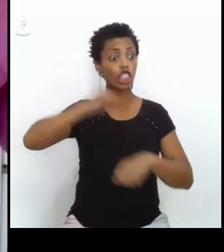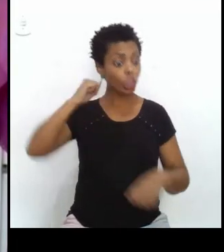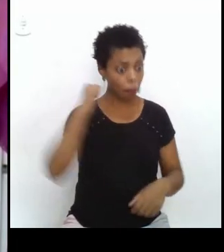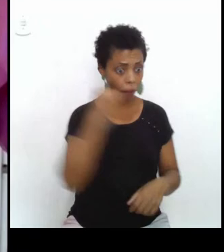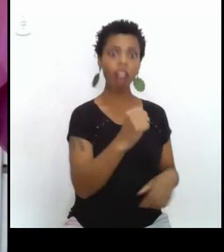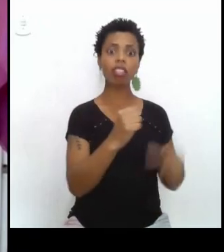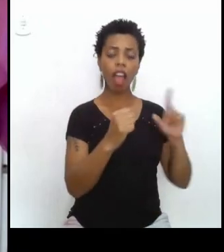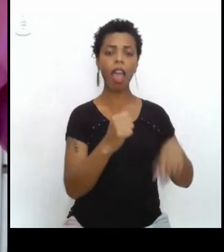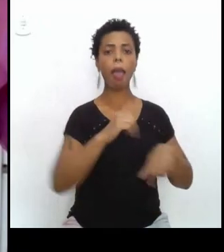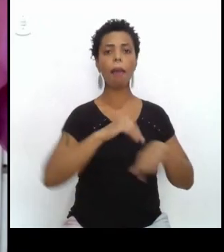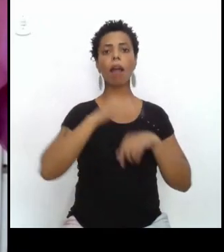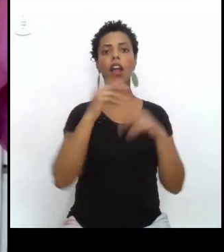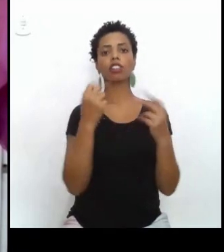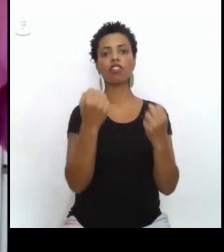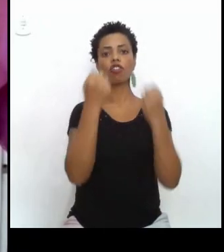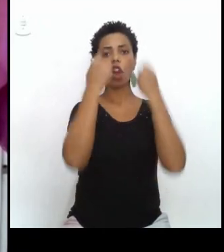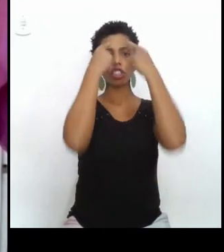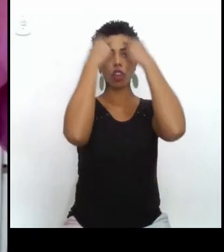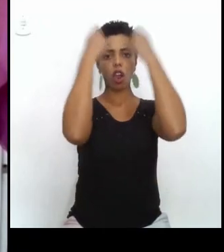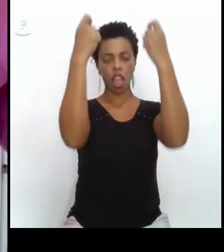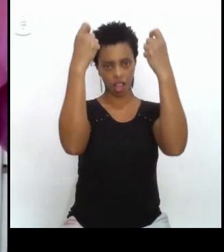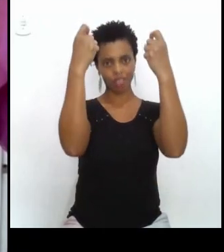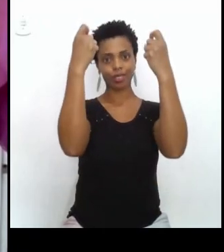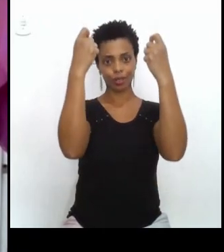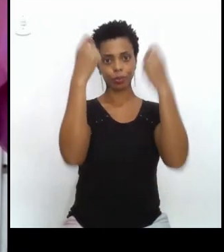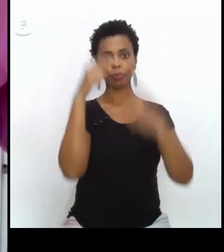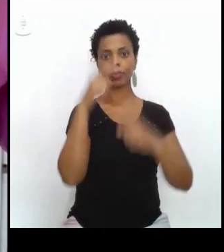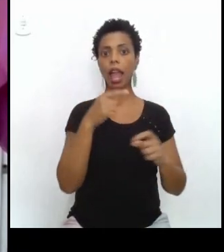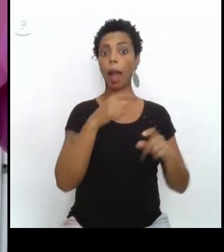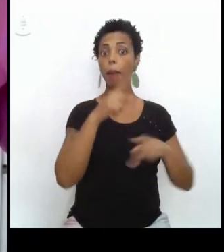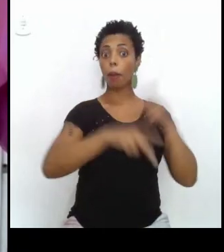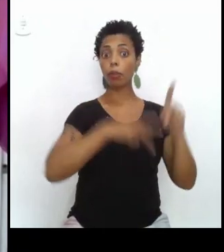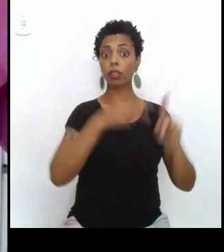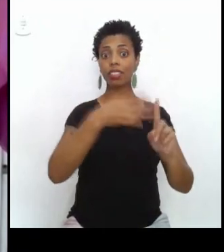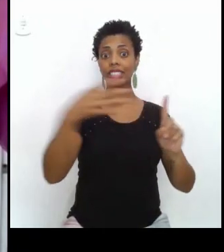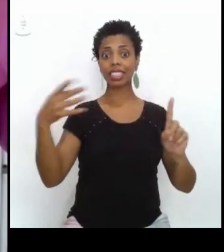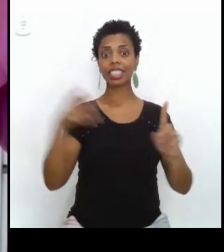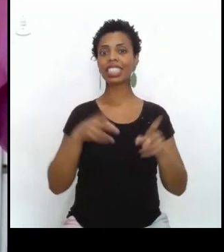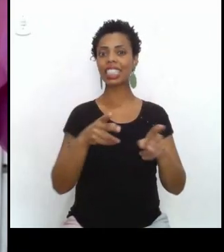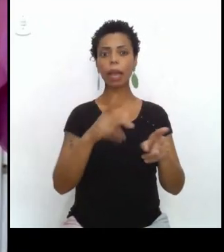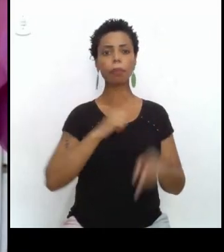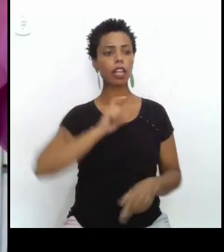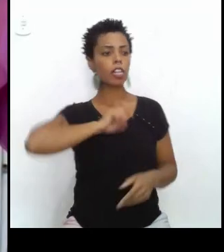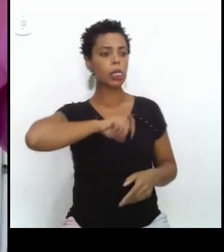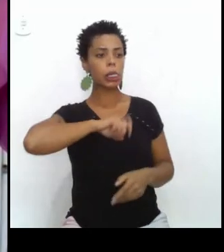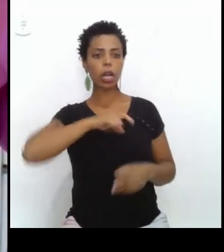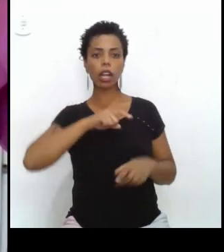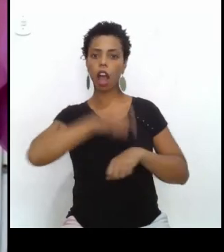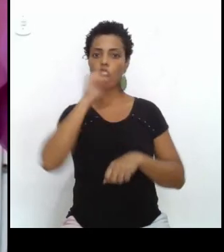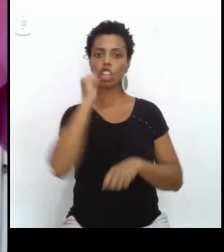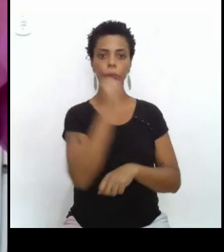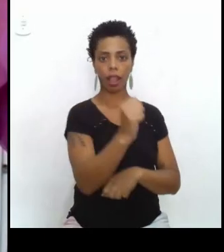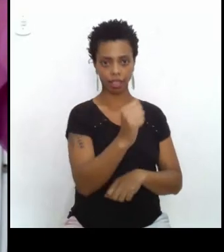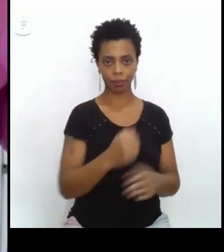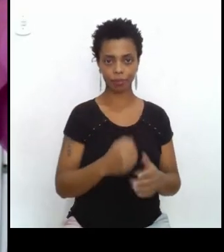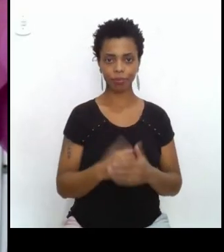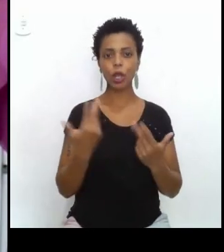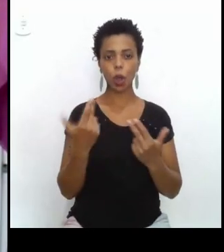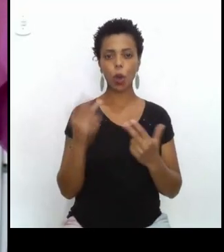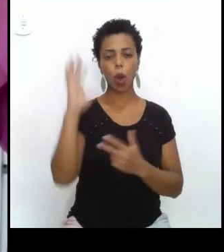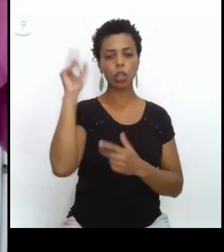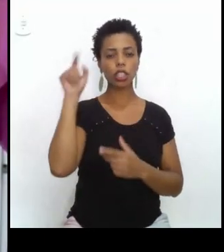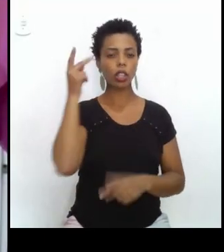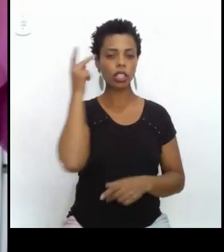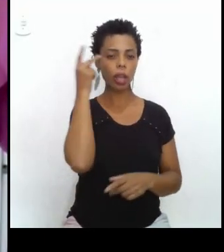população LGBT costuma ser Deus é assassinada com requintes de crueldade como a gente e também naquele caso em São Paulo